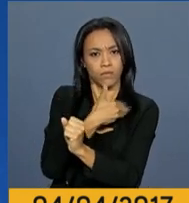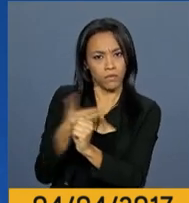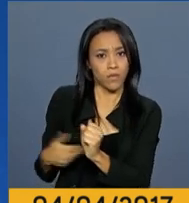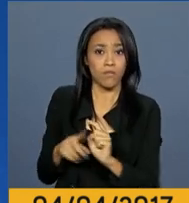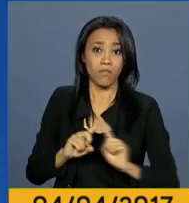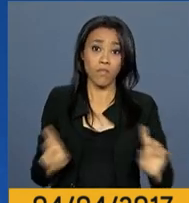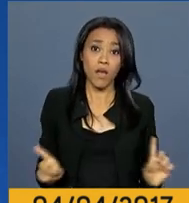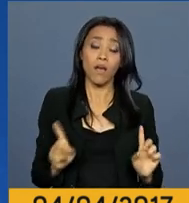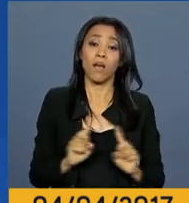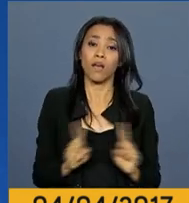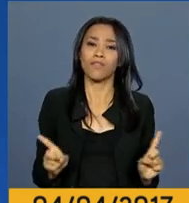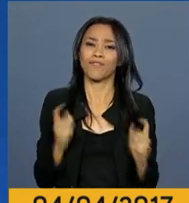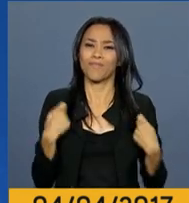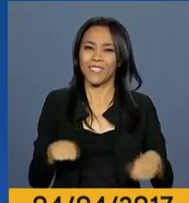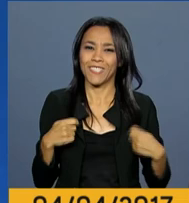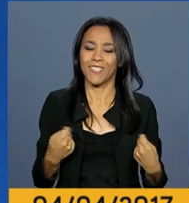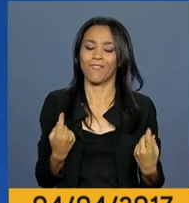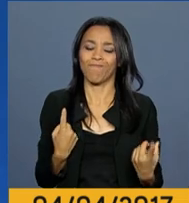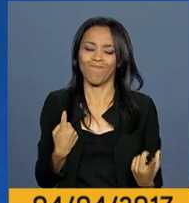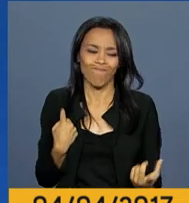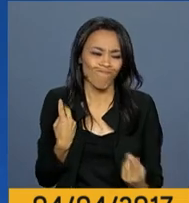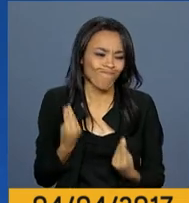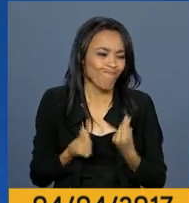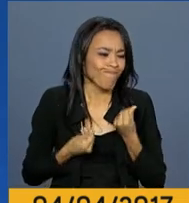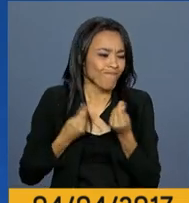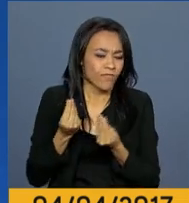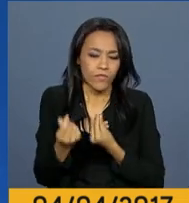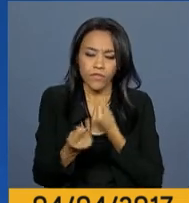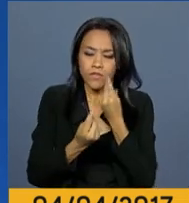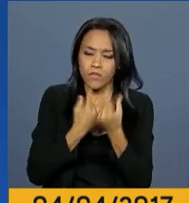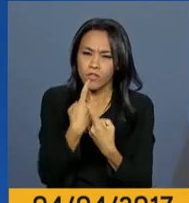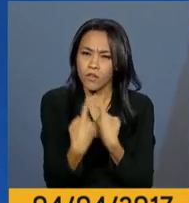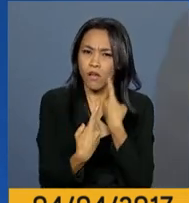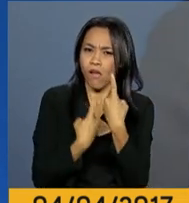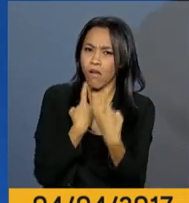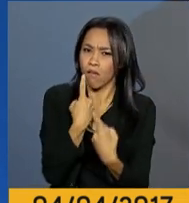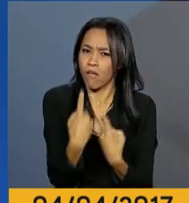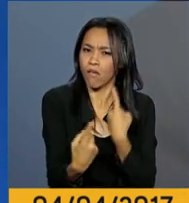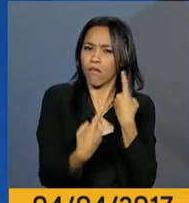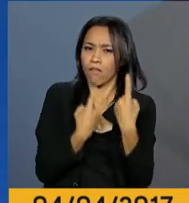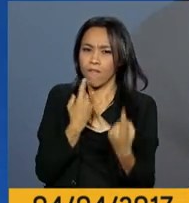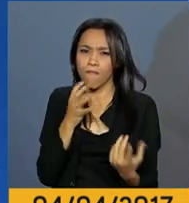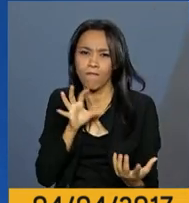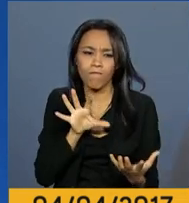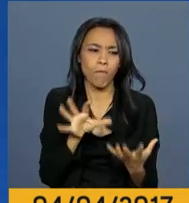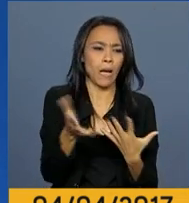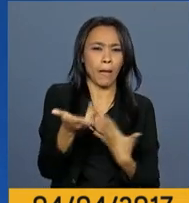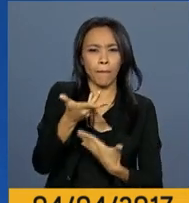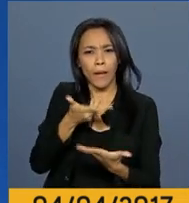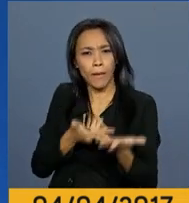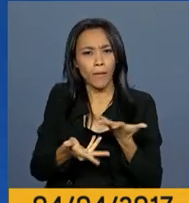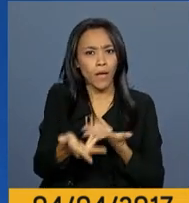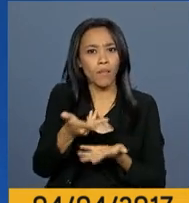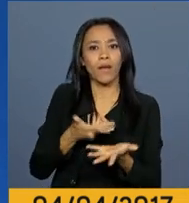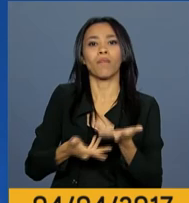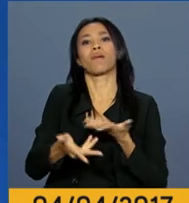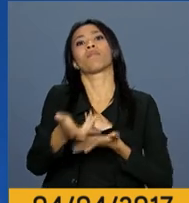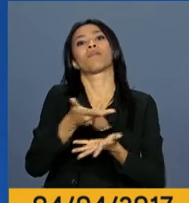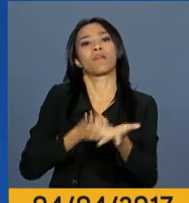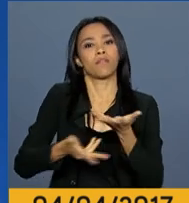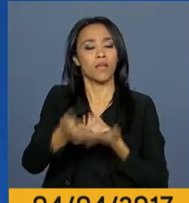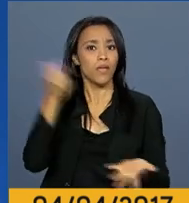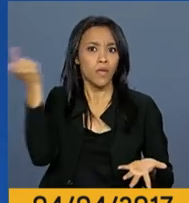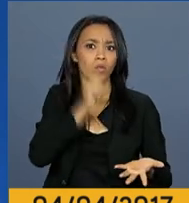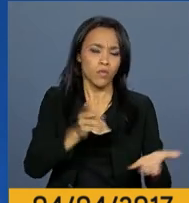foi preciso muito diálogo, muita persuasão. Nós conseguimos aprová-lo com extraordinário